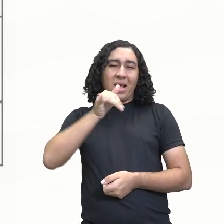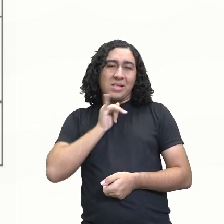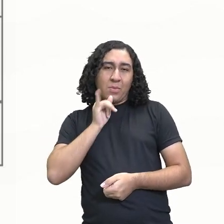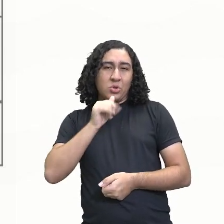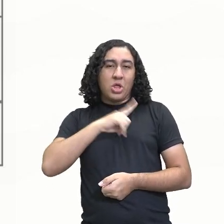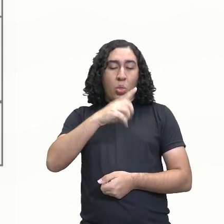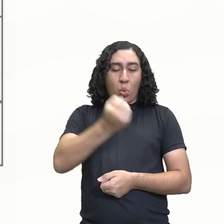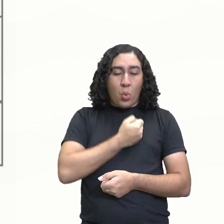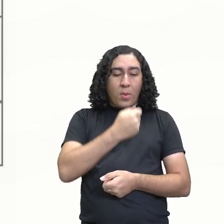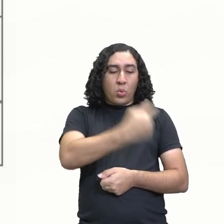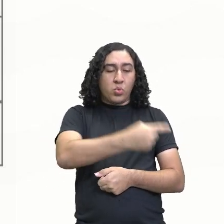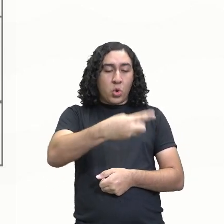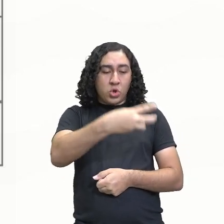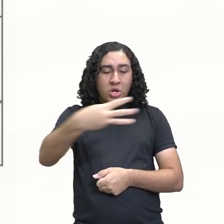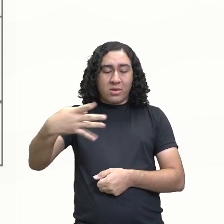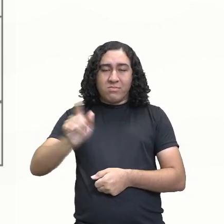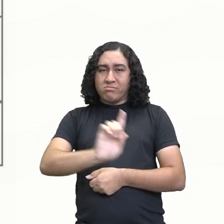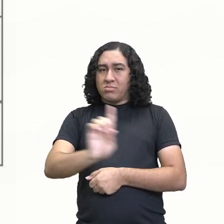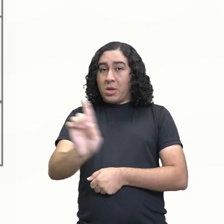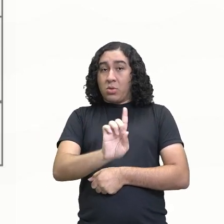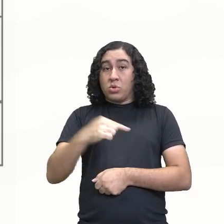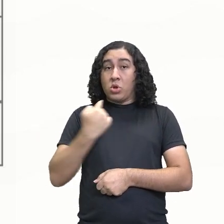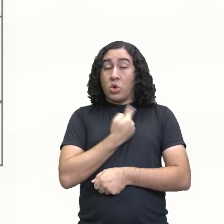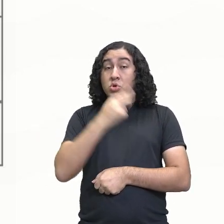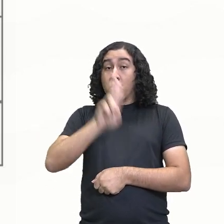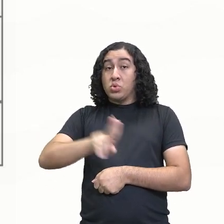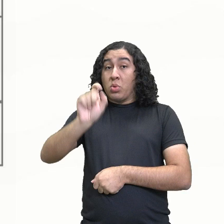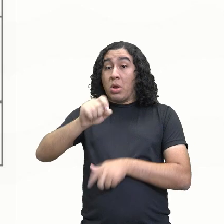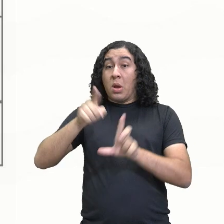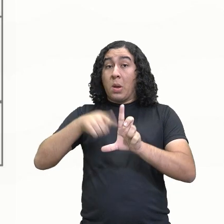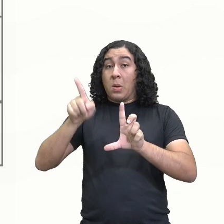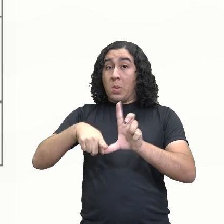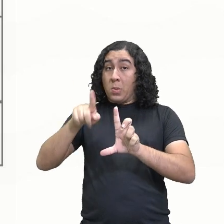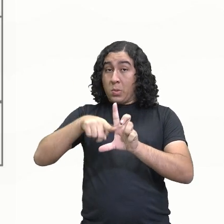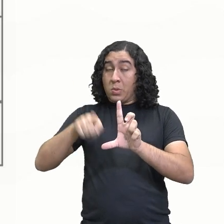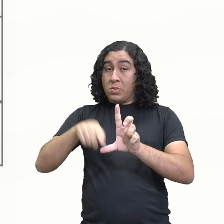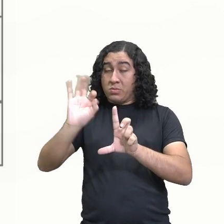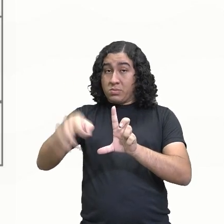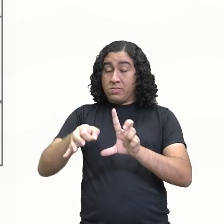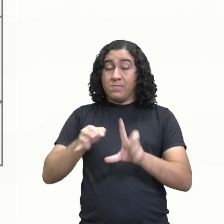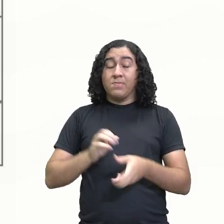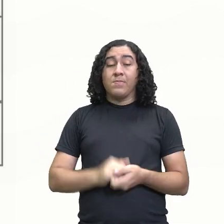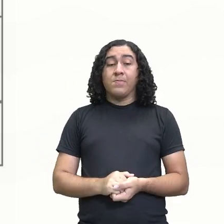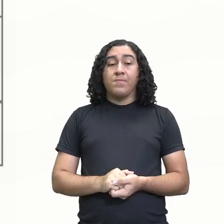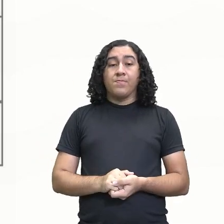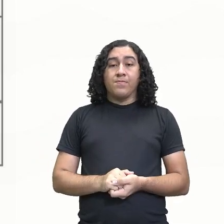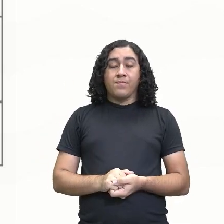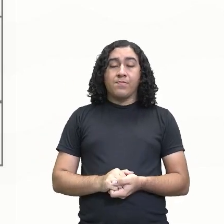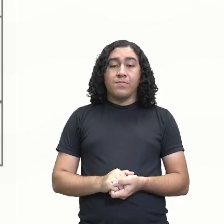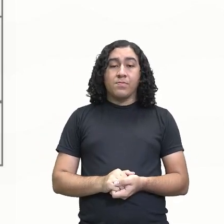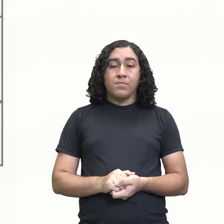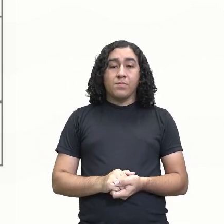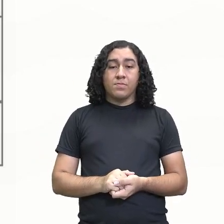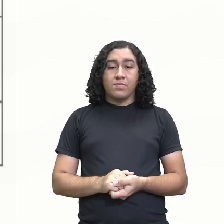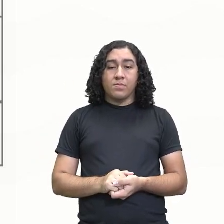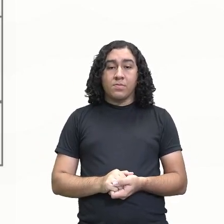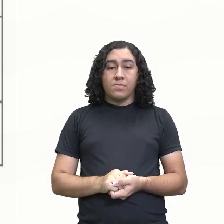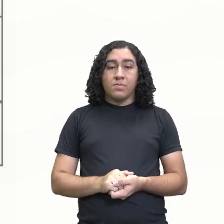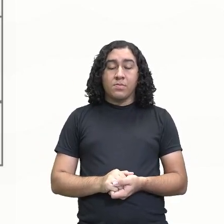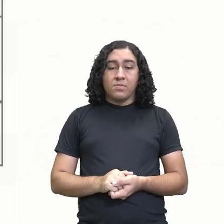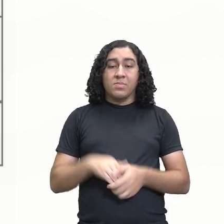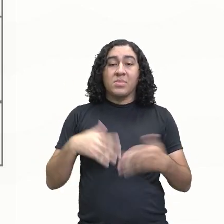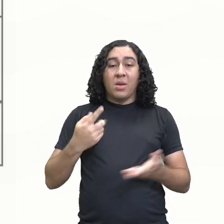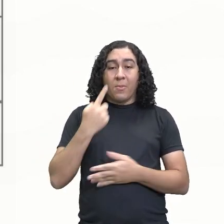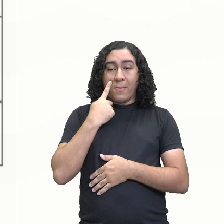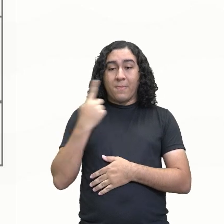números reais, 1, 2, 3, não, nós estamos trabalhando com ângulos, tudo bem? Então, 0π sobre 2,